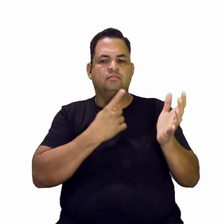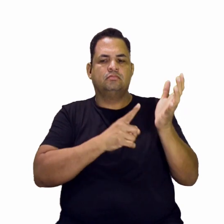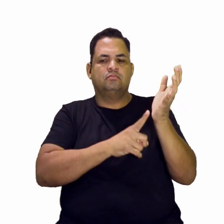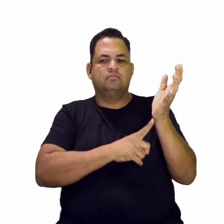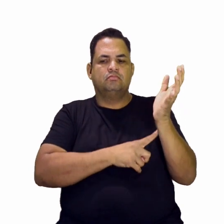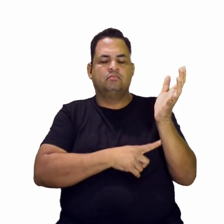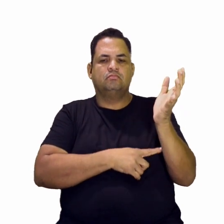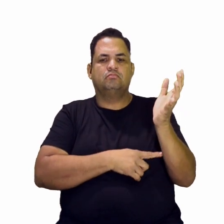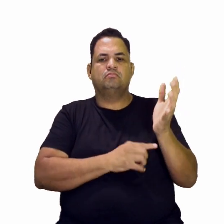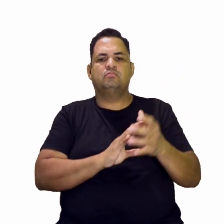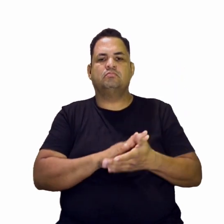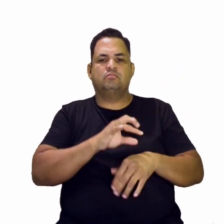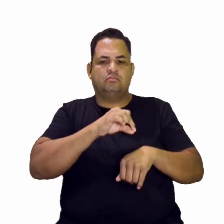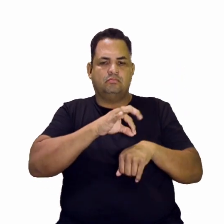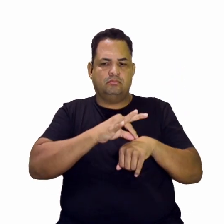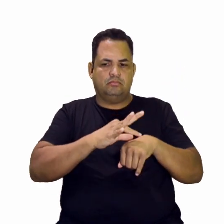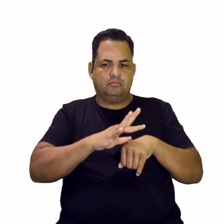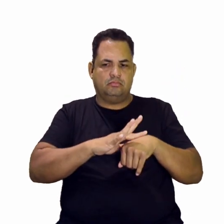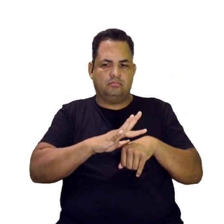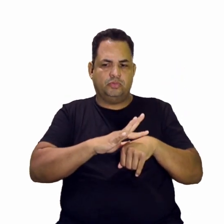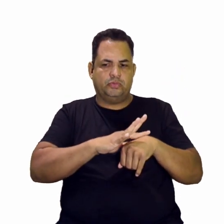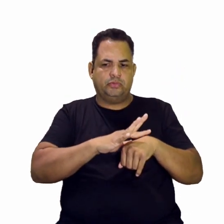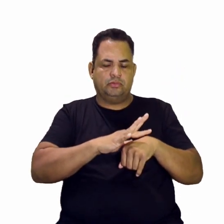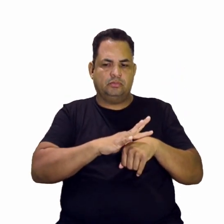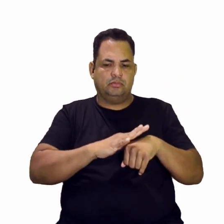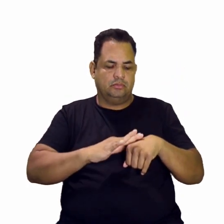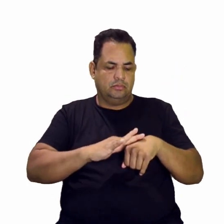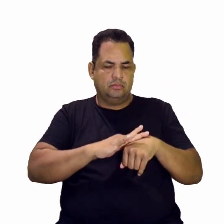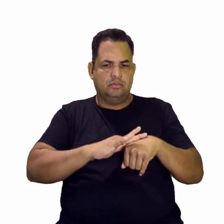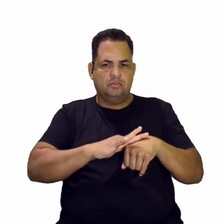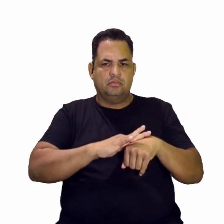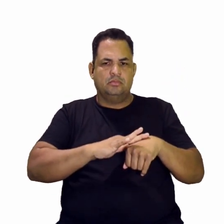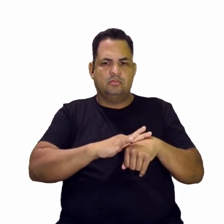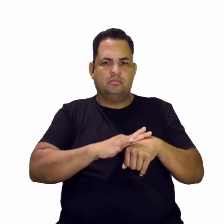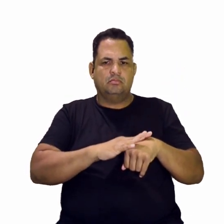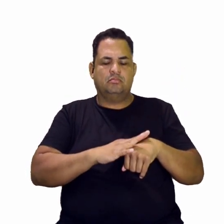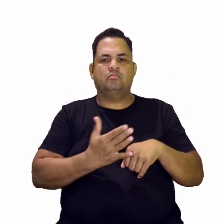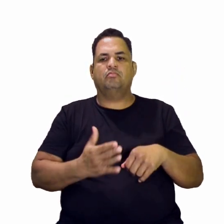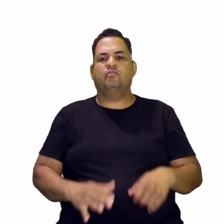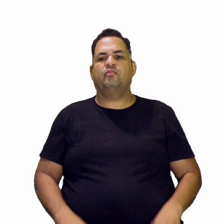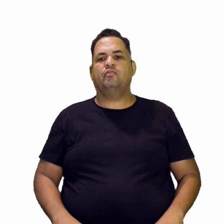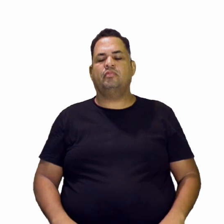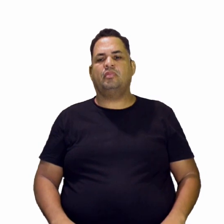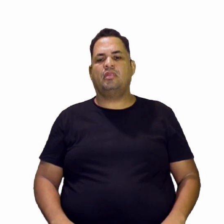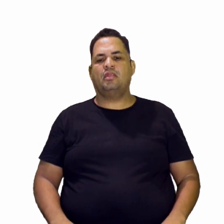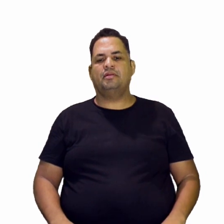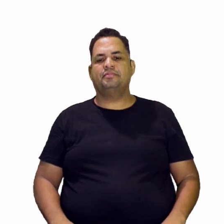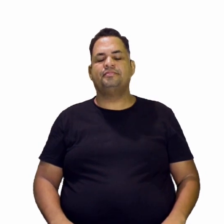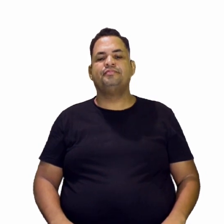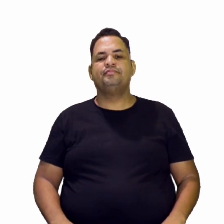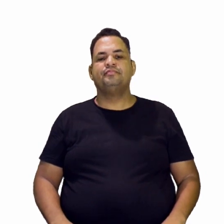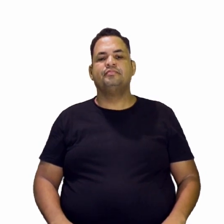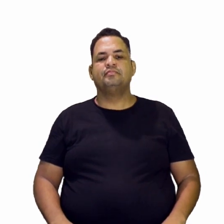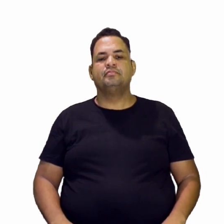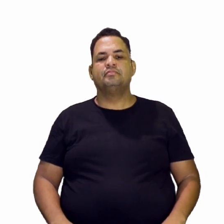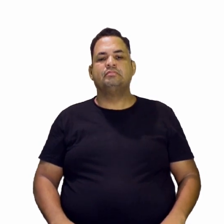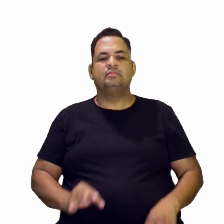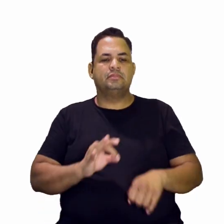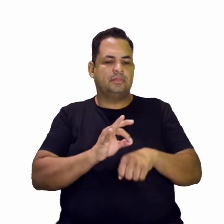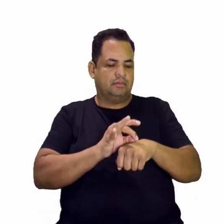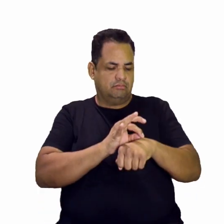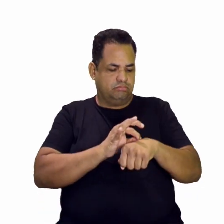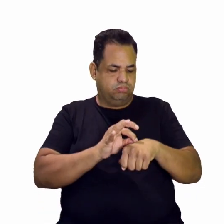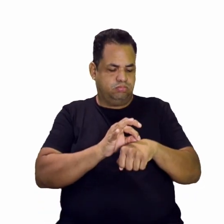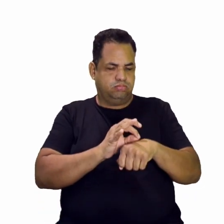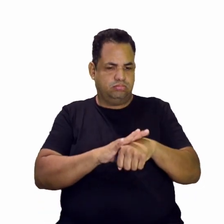Né? Minha avó contava cada história do seringal, Ela tem cicatrizes